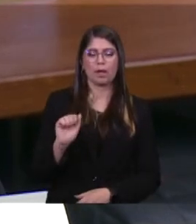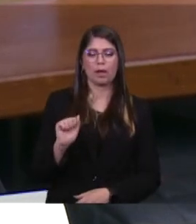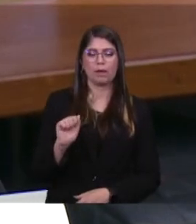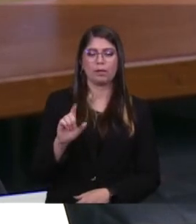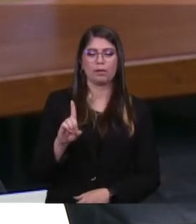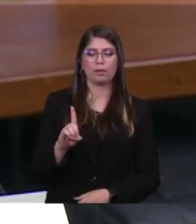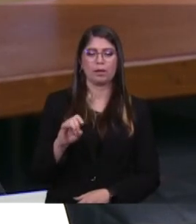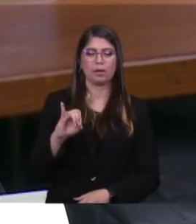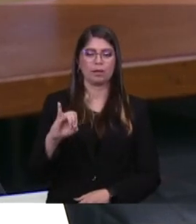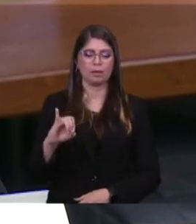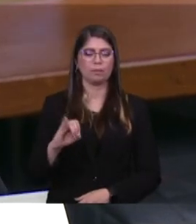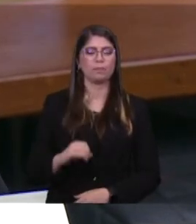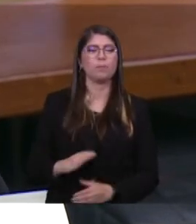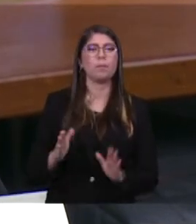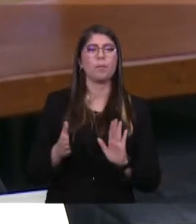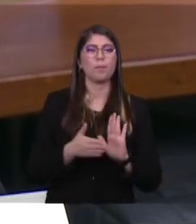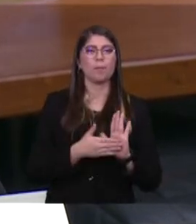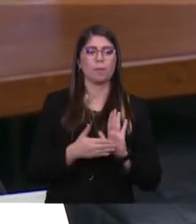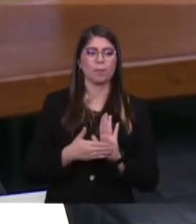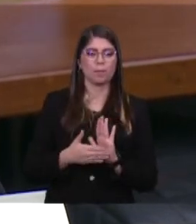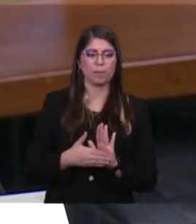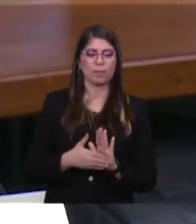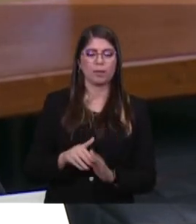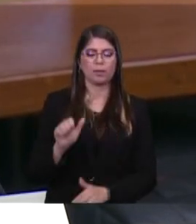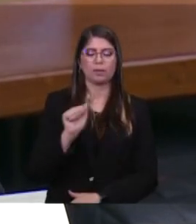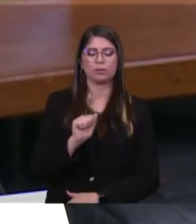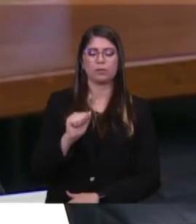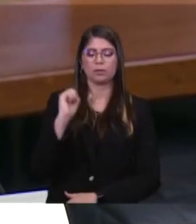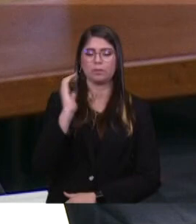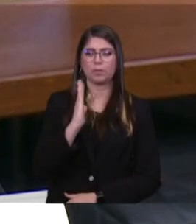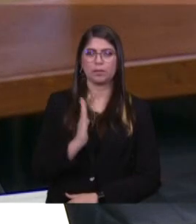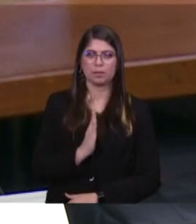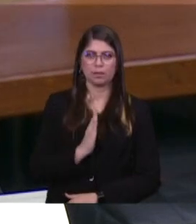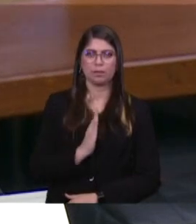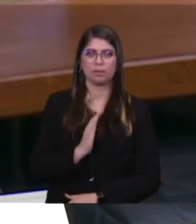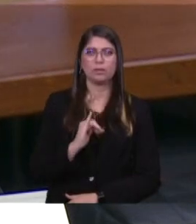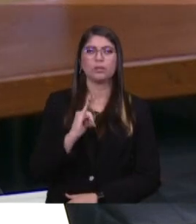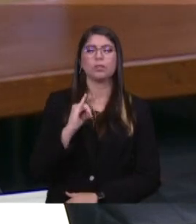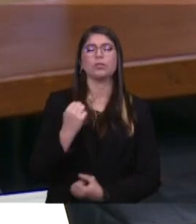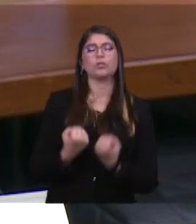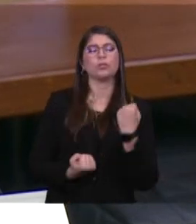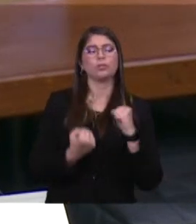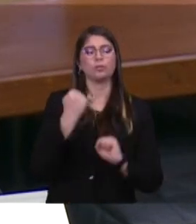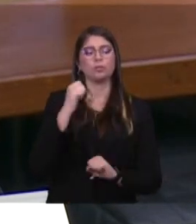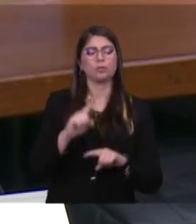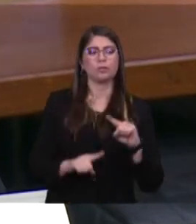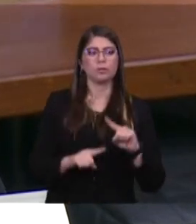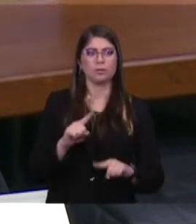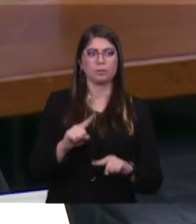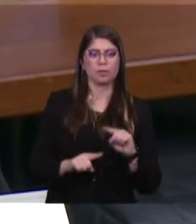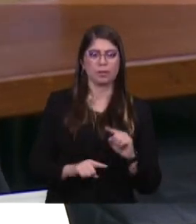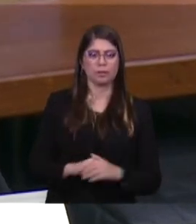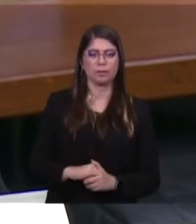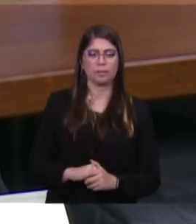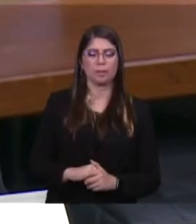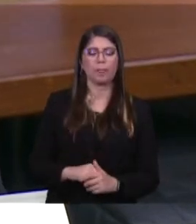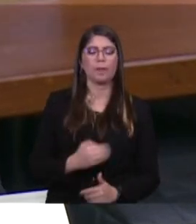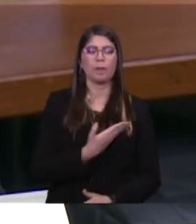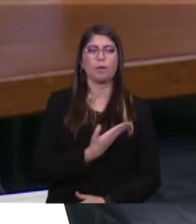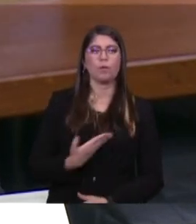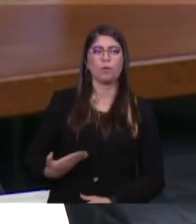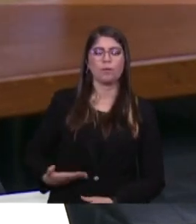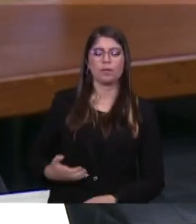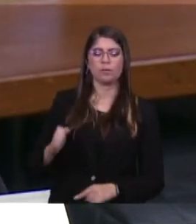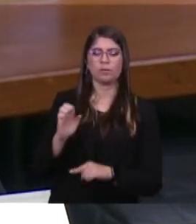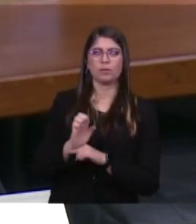inconstitucionalidade propostas pela Associação Brasileira de Indústria de Máquinas e Equipamentos, ABIMAC, pelo governador do Estado